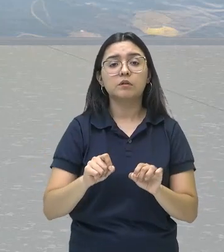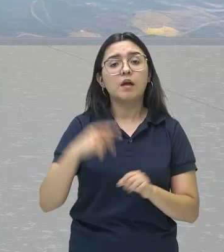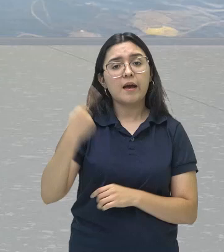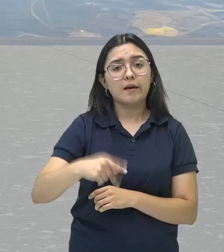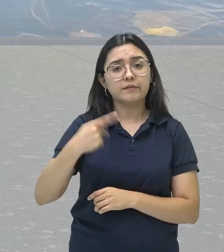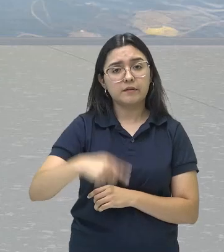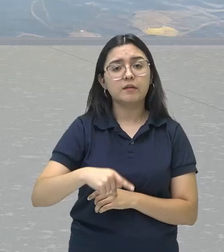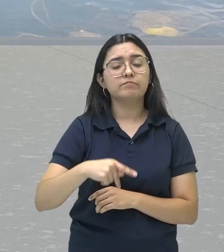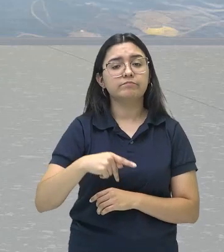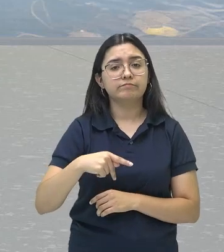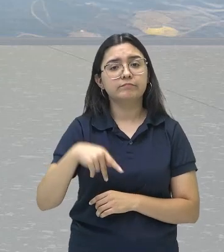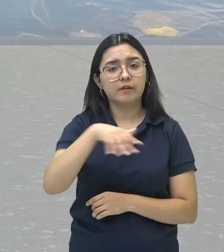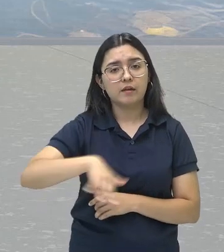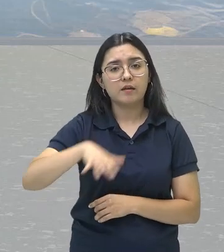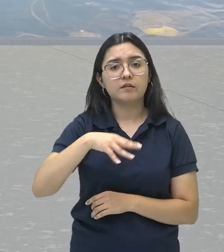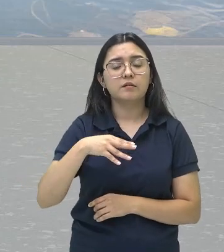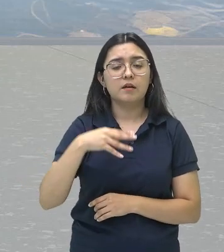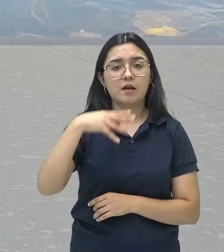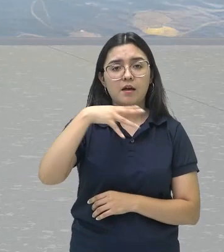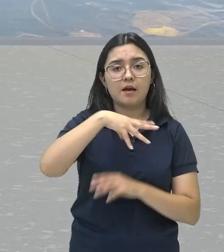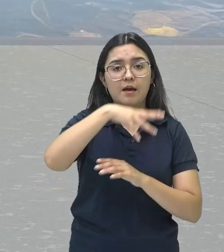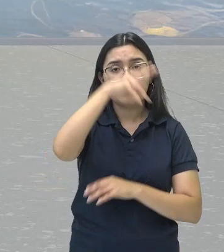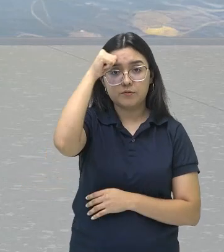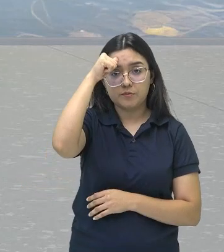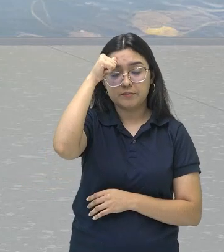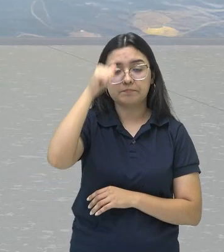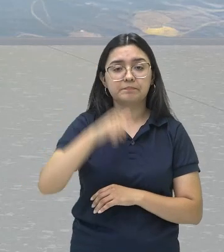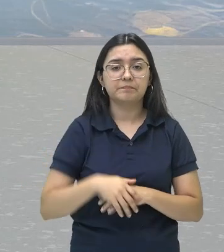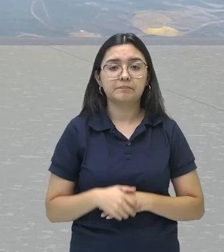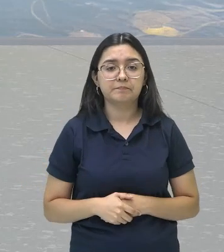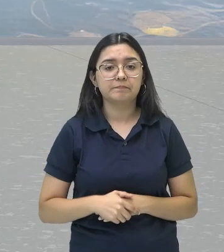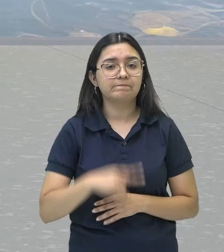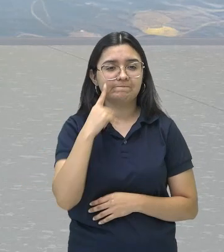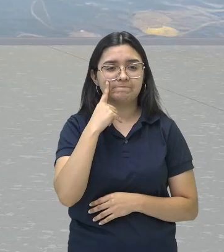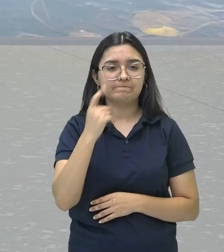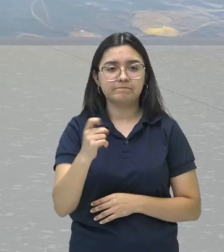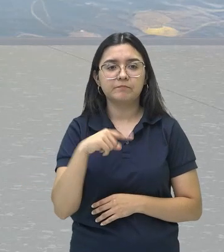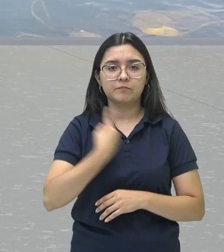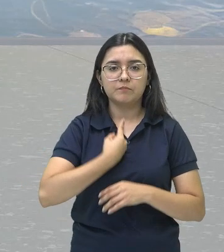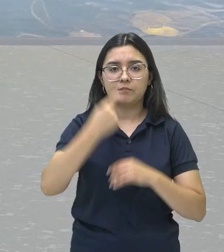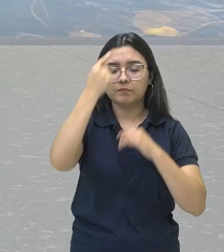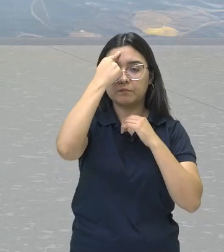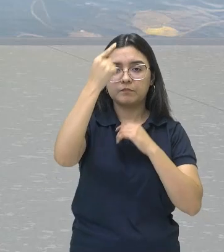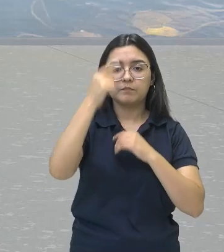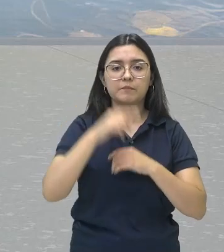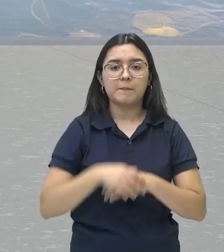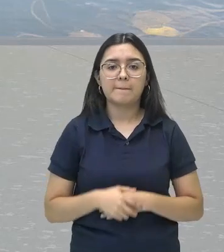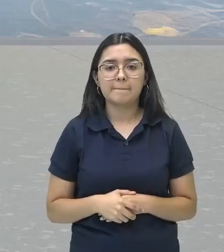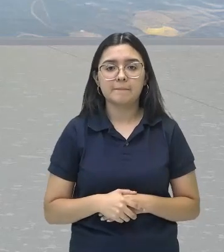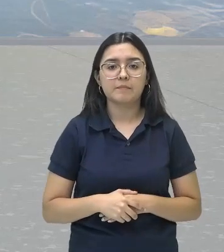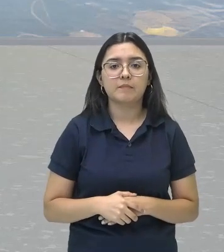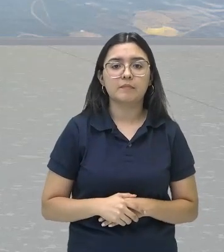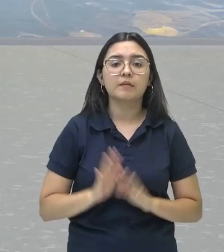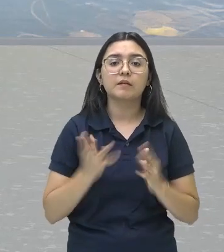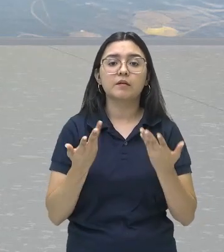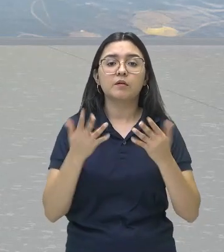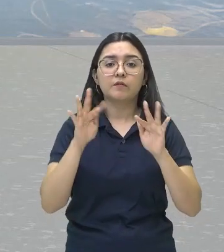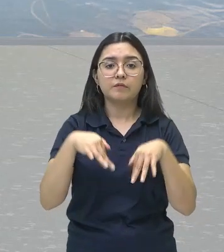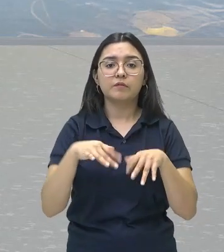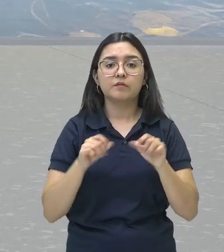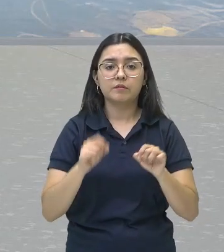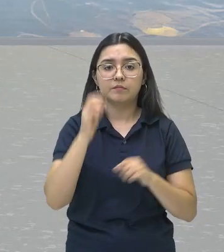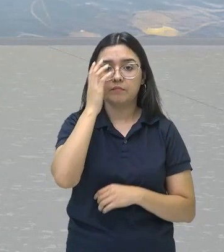aqui na realidade amazônica. Não é interessante isso? É muito interessante a gente pensar isso. E aqui a gente vai finalizando,